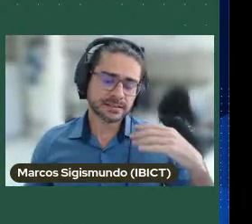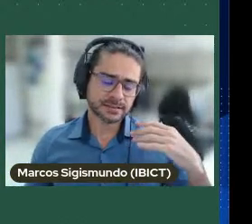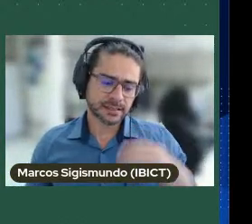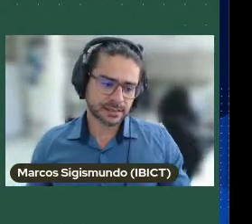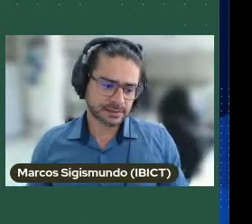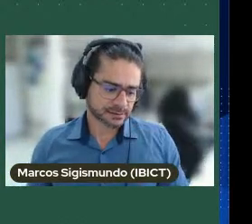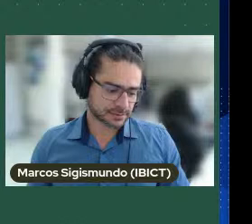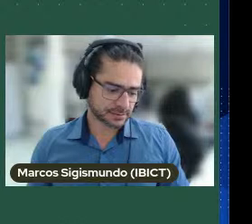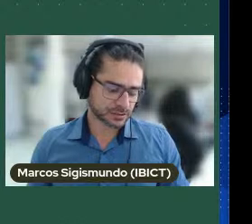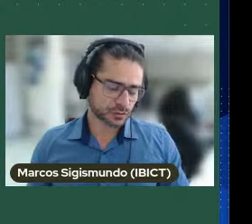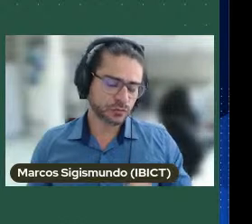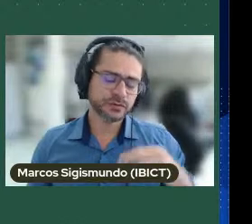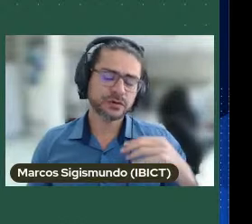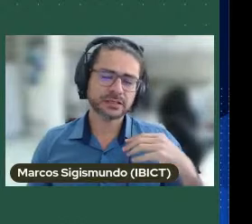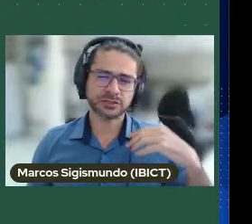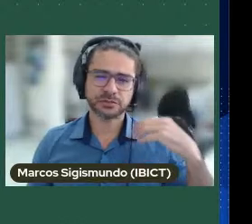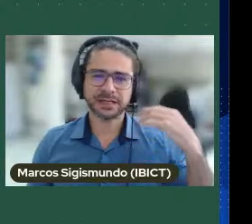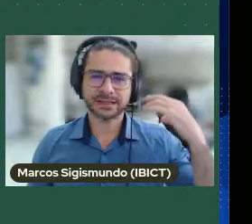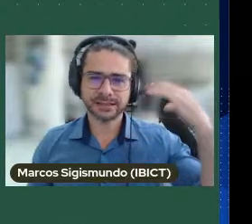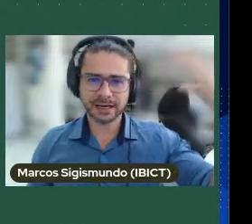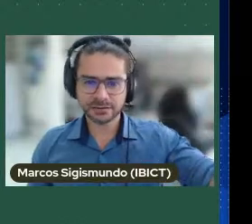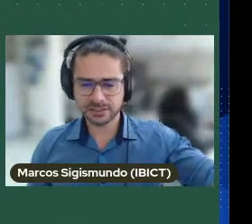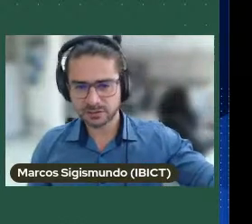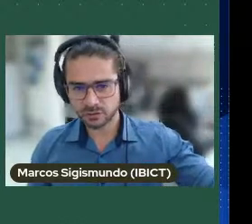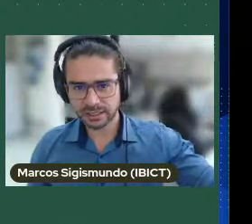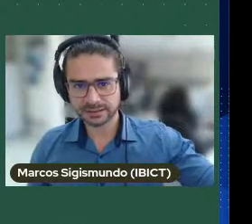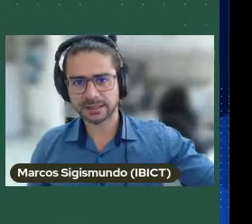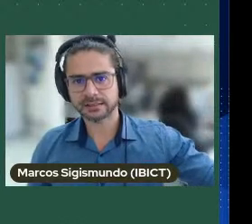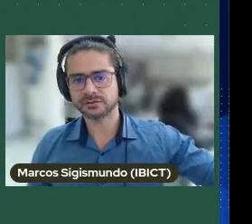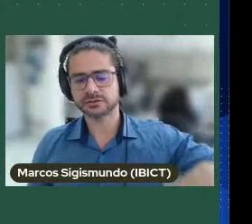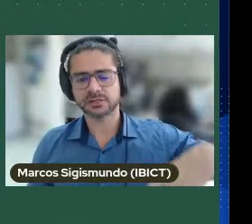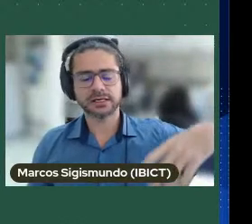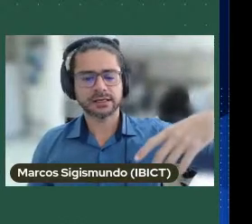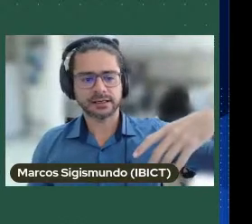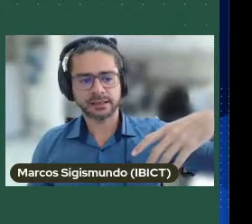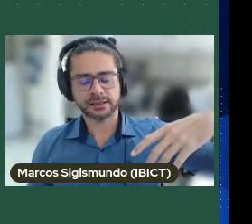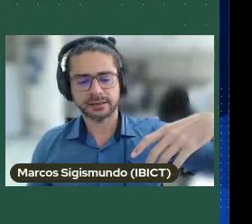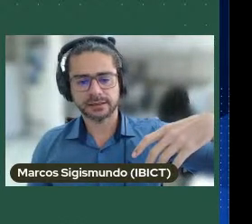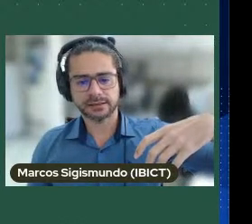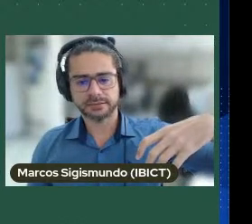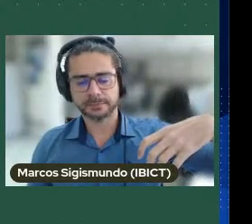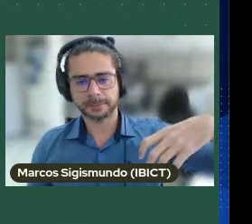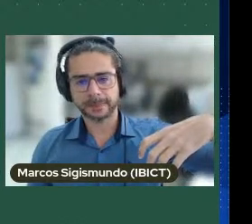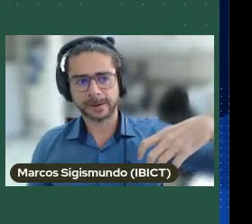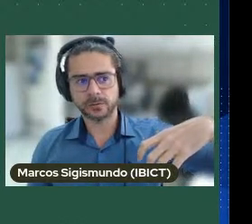todas as configurações de metadados que são coletados,